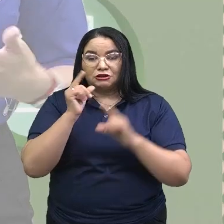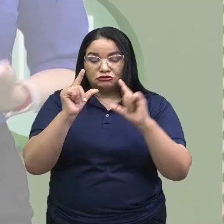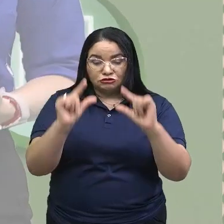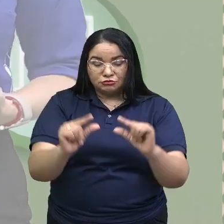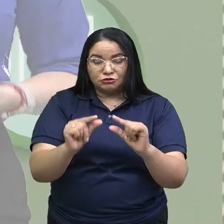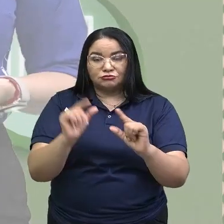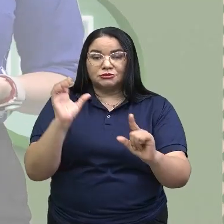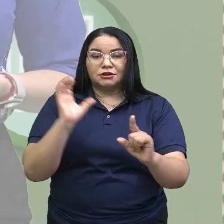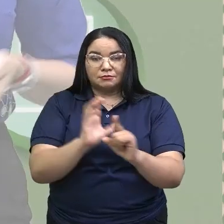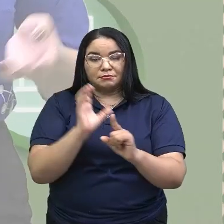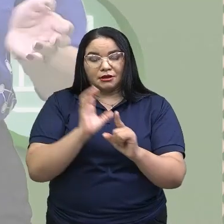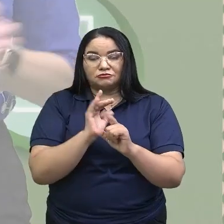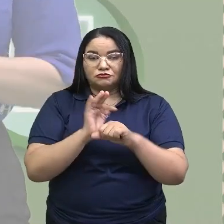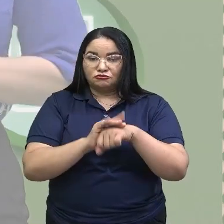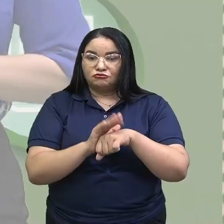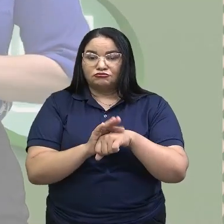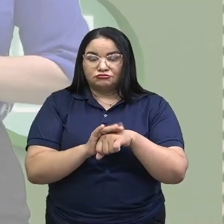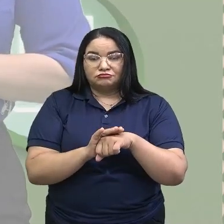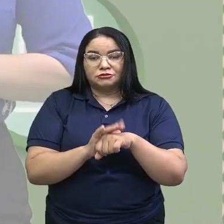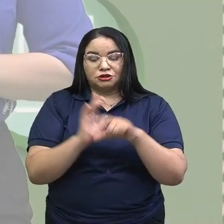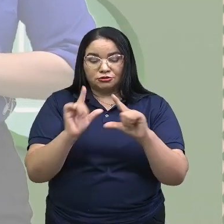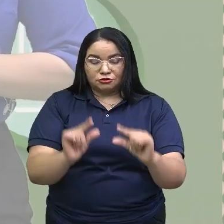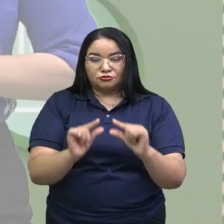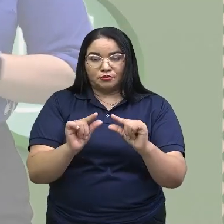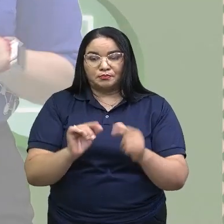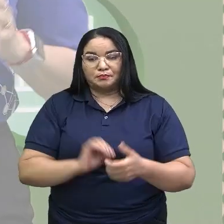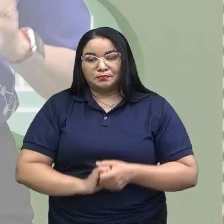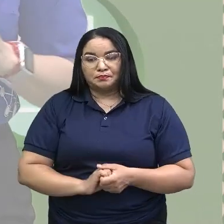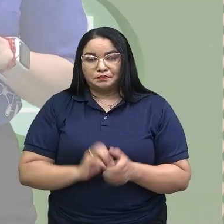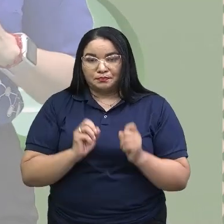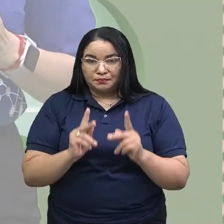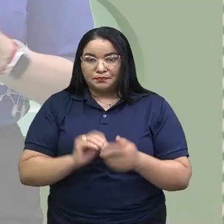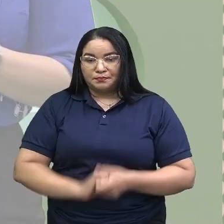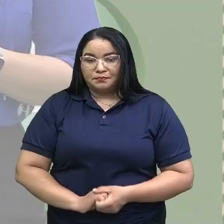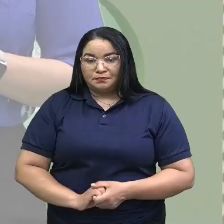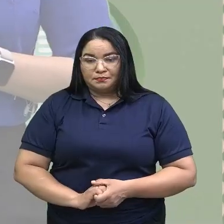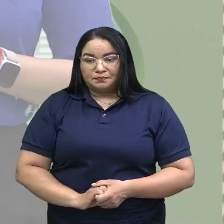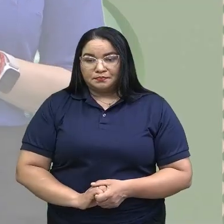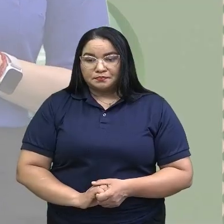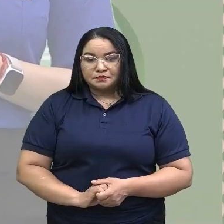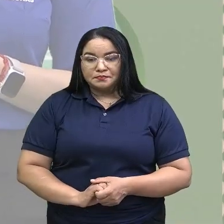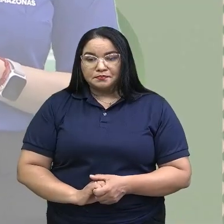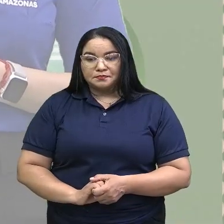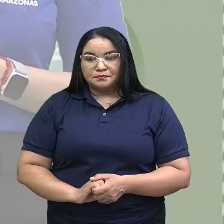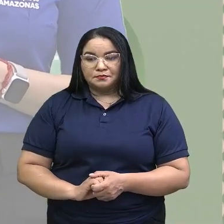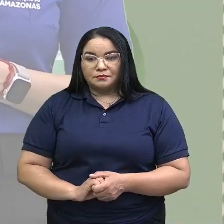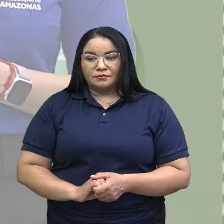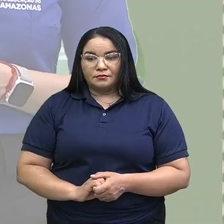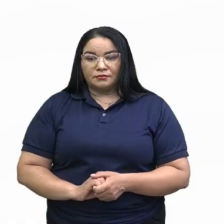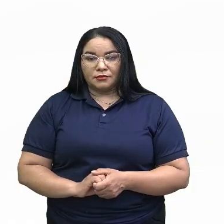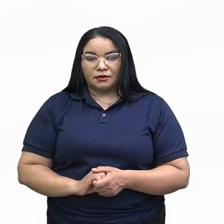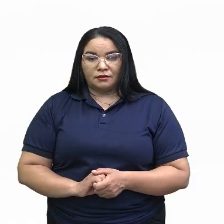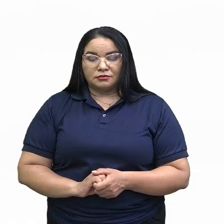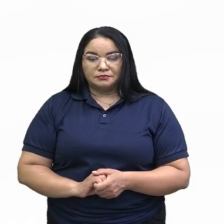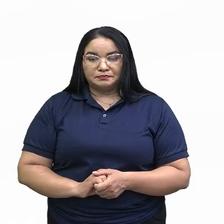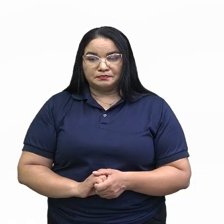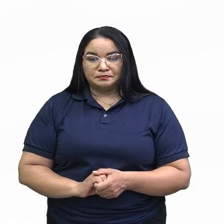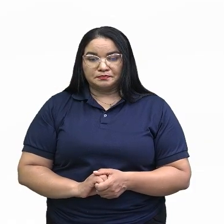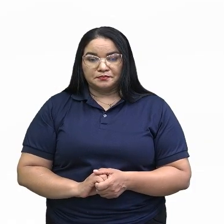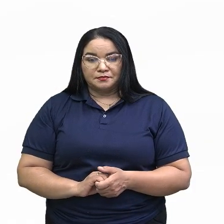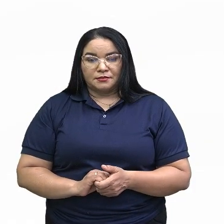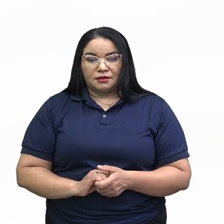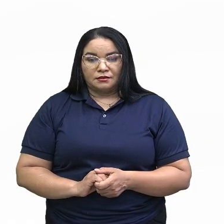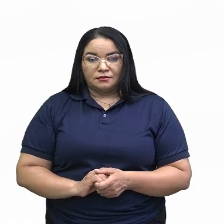impacto que essa doença causa nesse indivíduo, tá bom? E aí a gente vai conhecer a outra doença agora, que é a doença